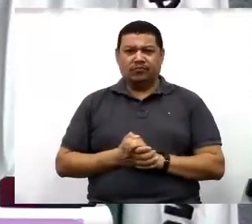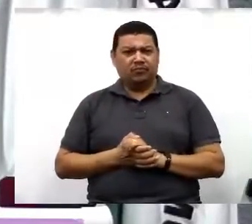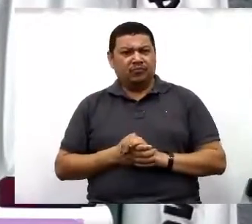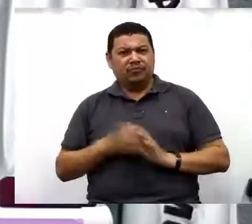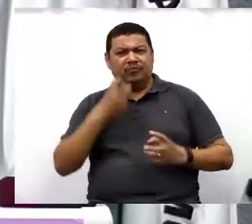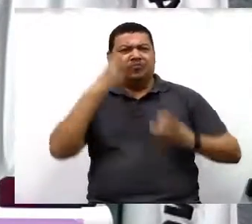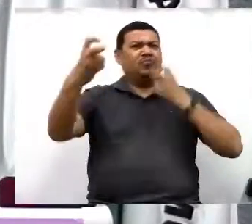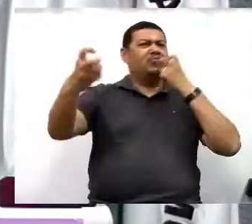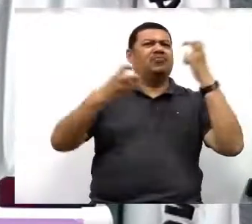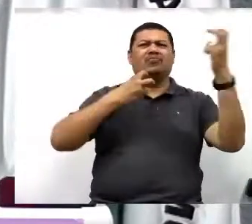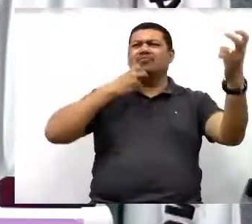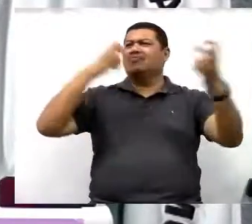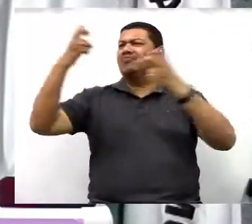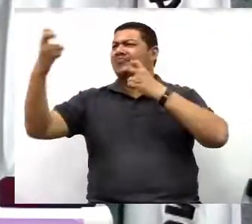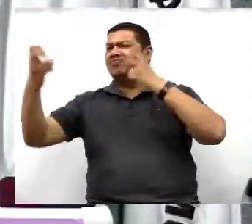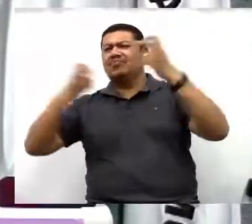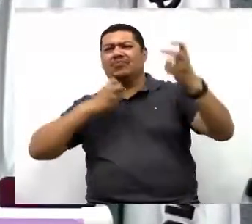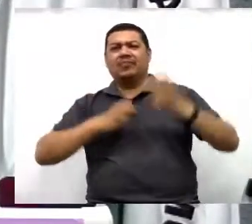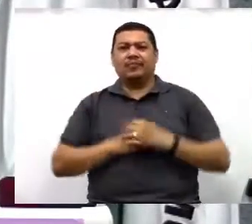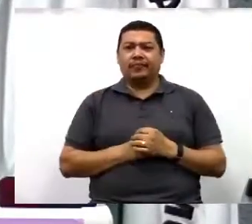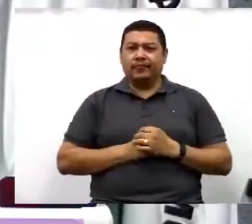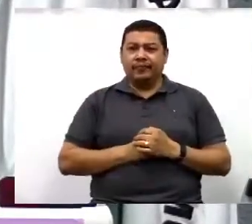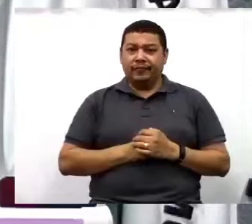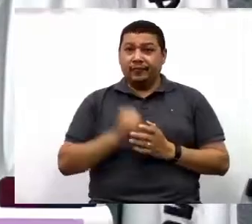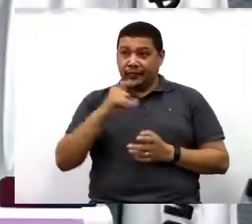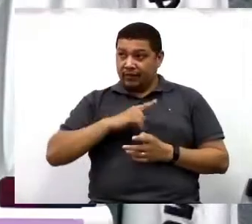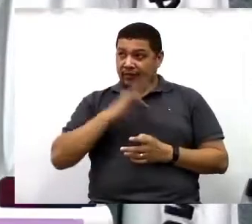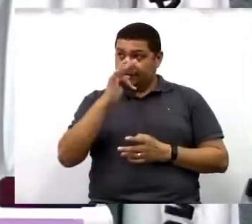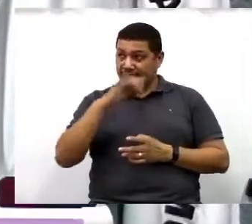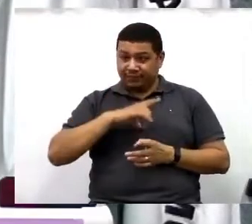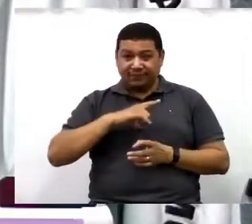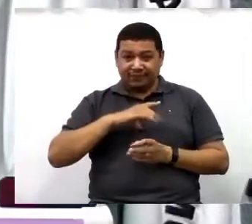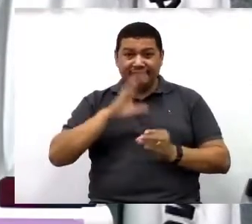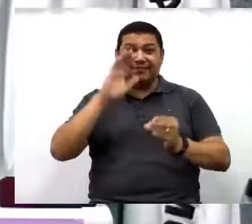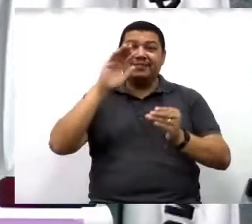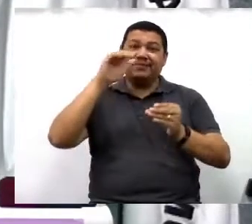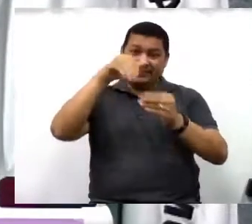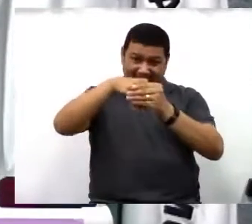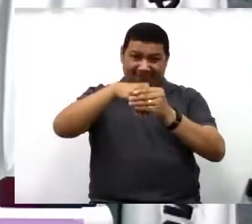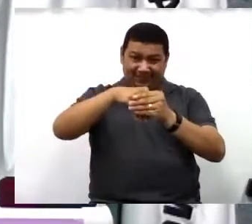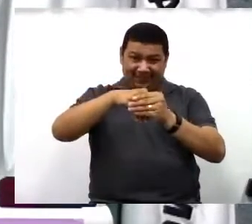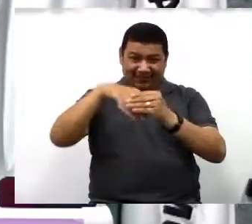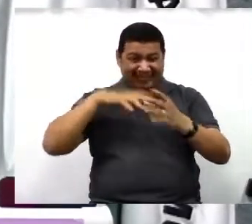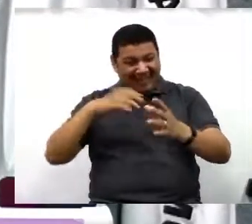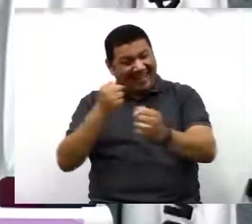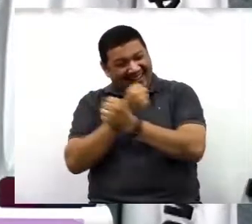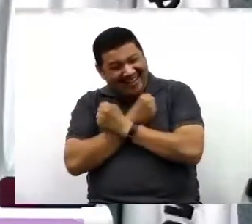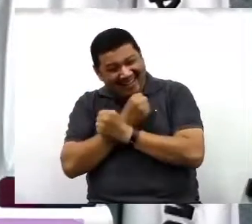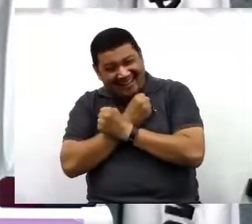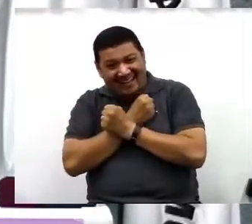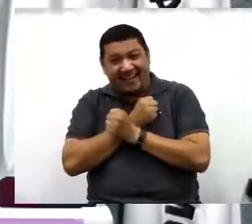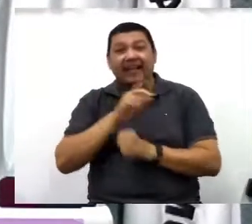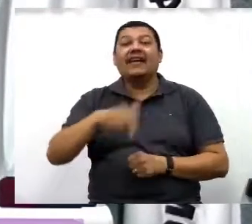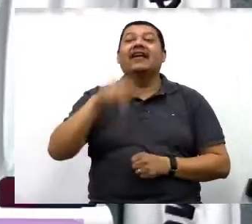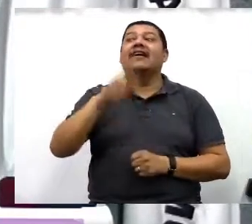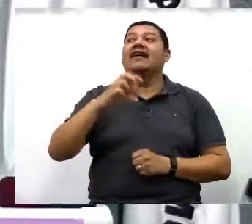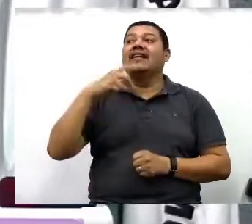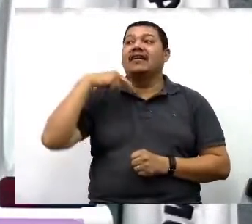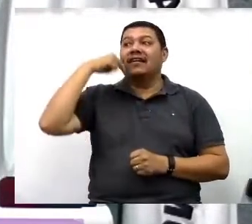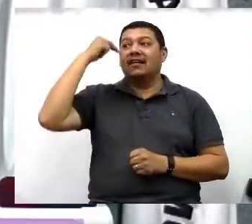brigam, debate. Quando chega as eleições, estão se abraçando. E quem passou vergonha com